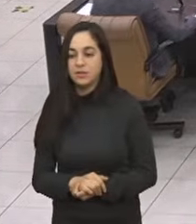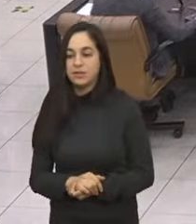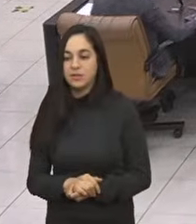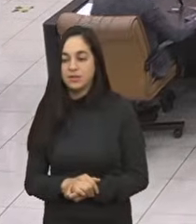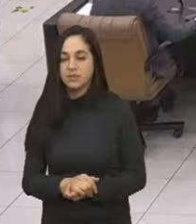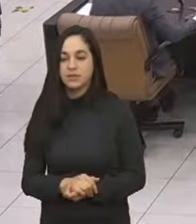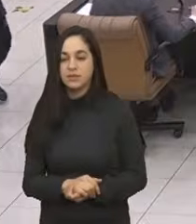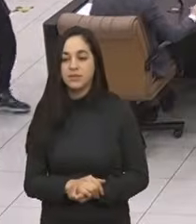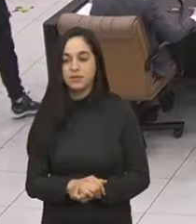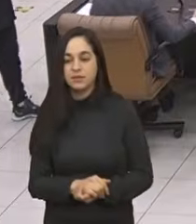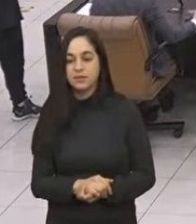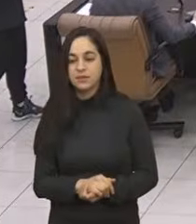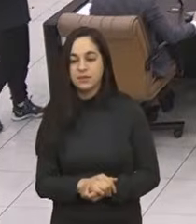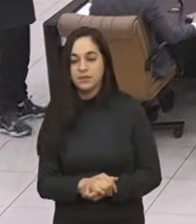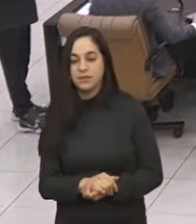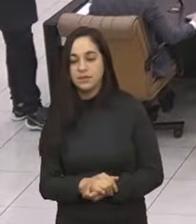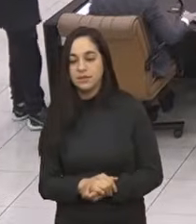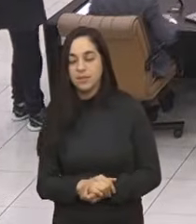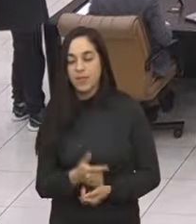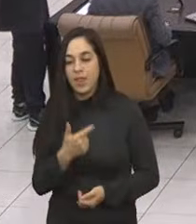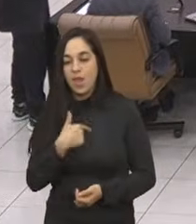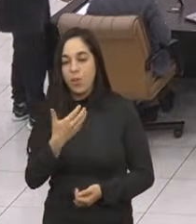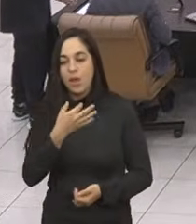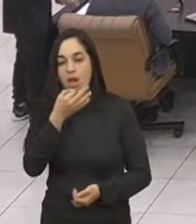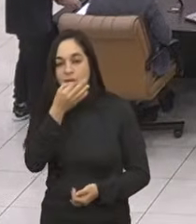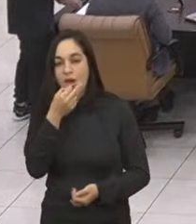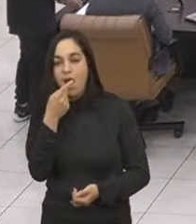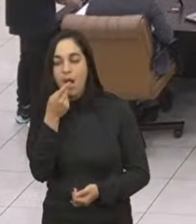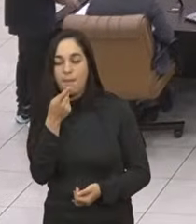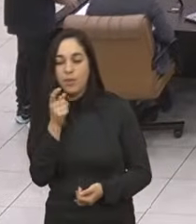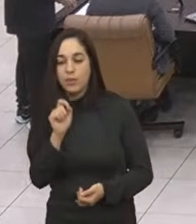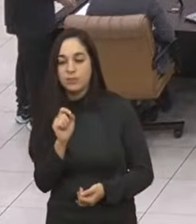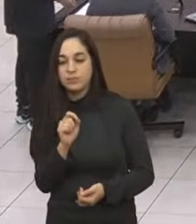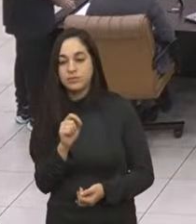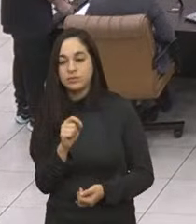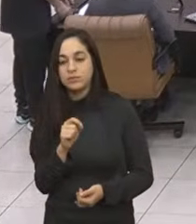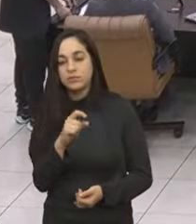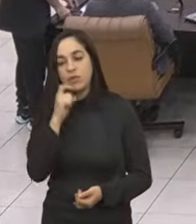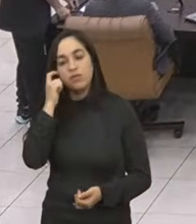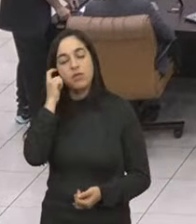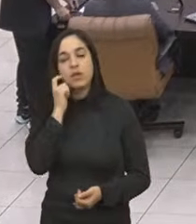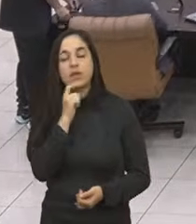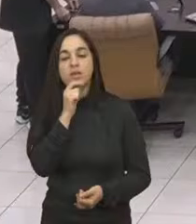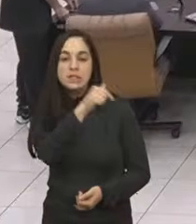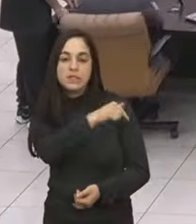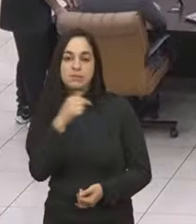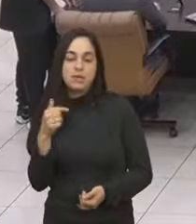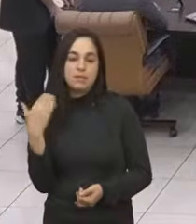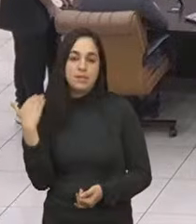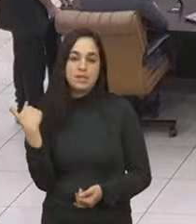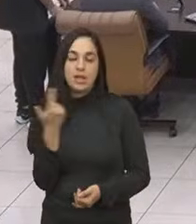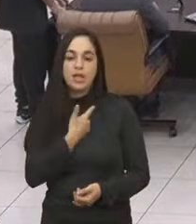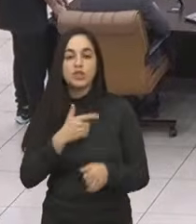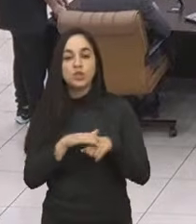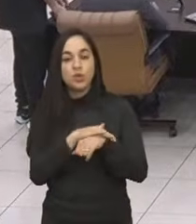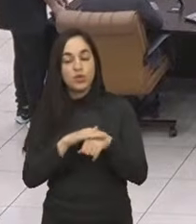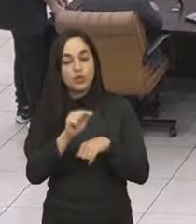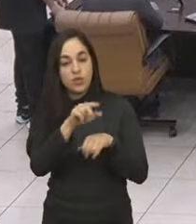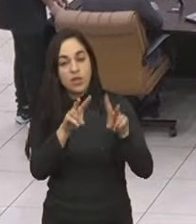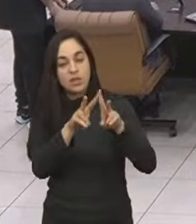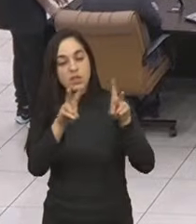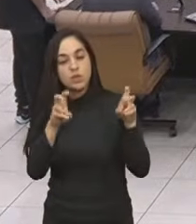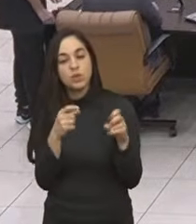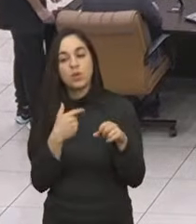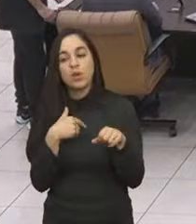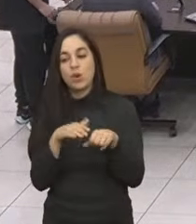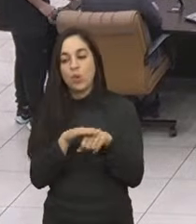Pode comentar, por favor. Só fazer um comentário aqui rapidamente, né? Recebi o vereador Gabriel Belém semana passada, a gente conversou um pouquinho sobre o assunto, conversei